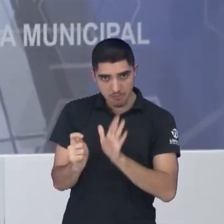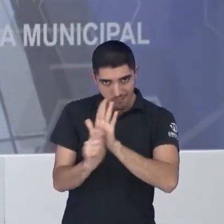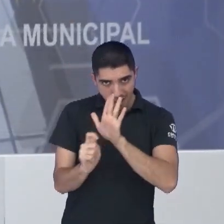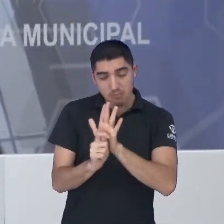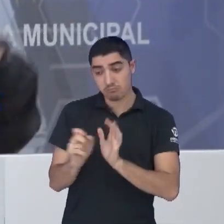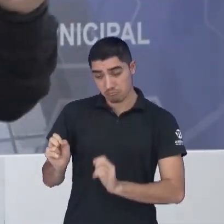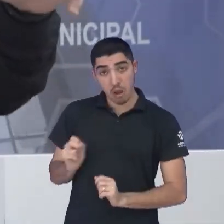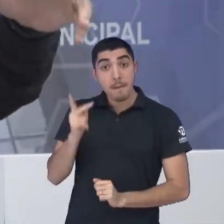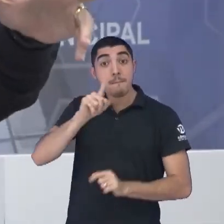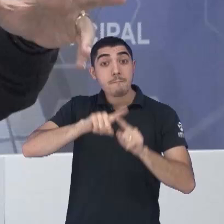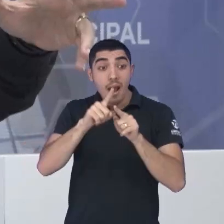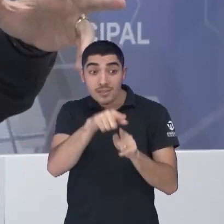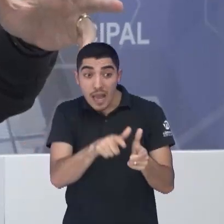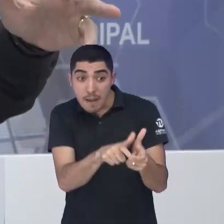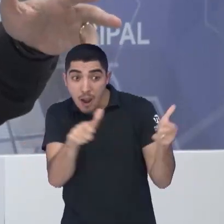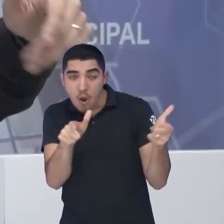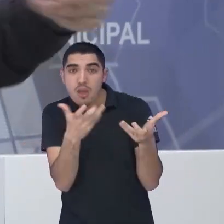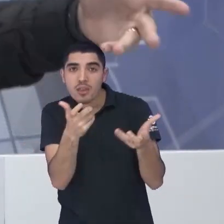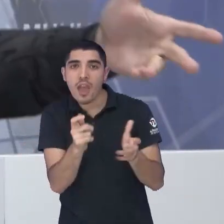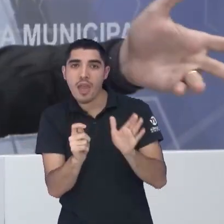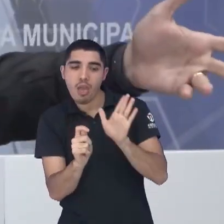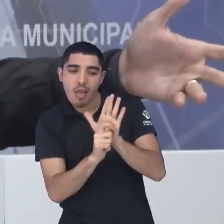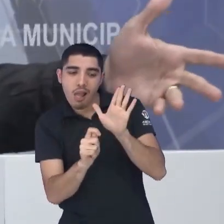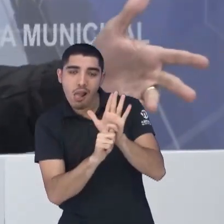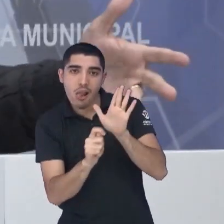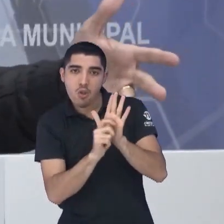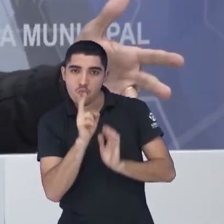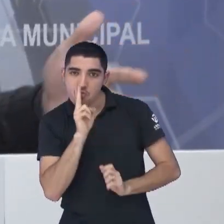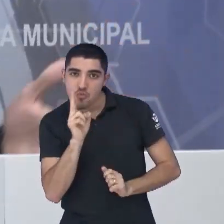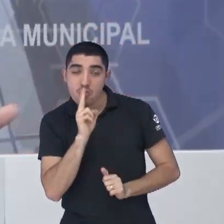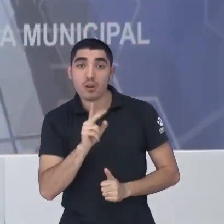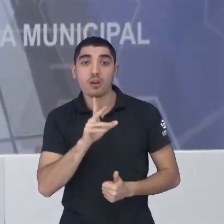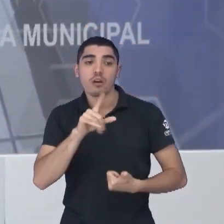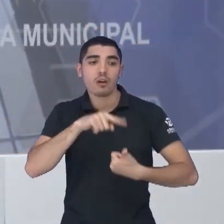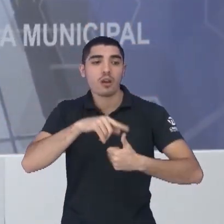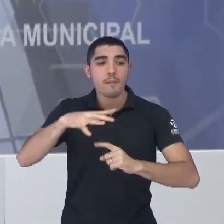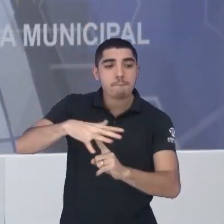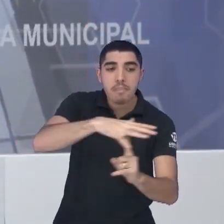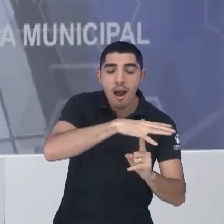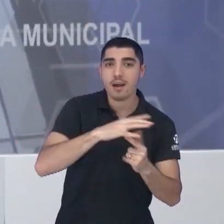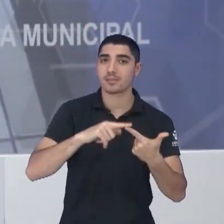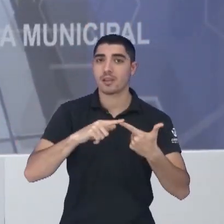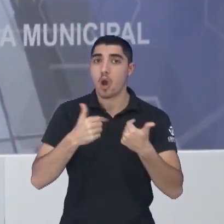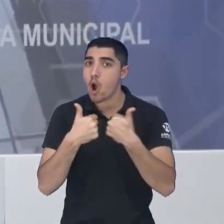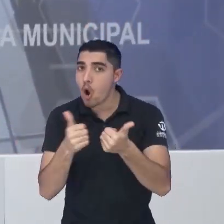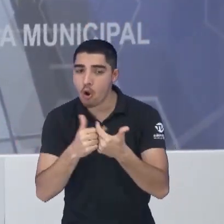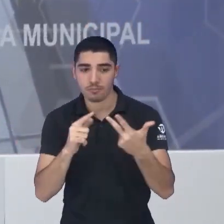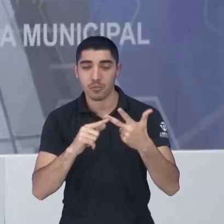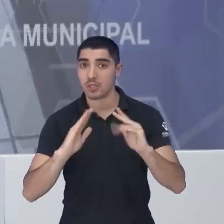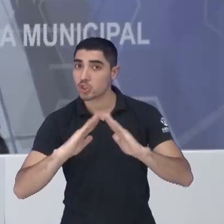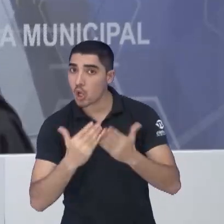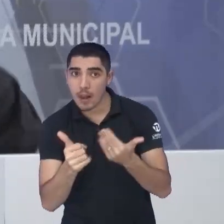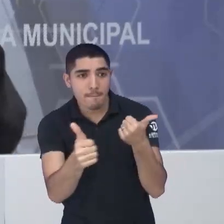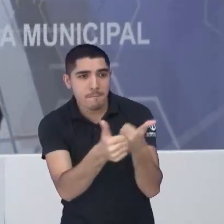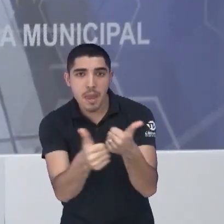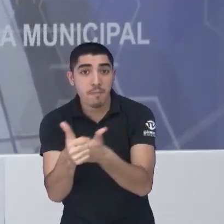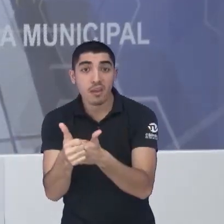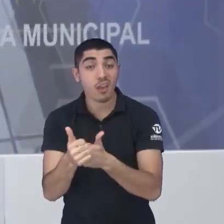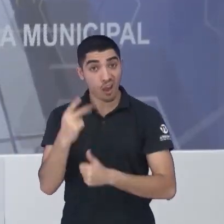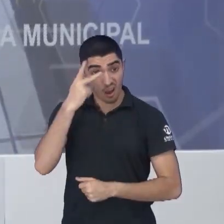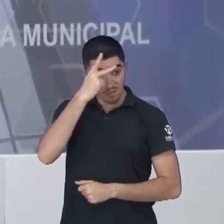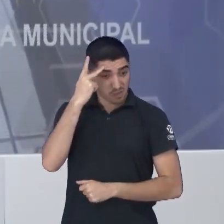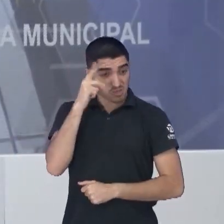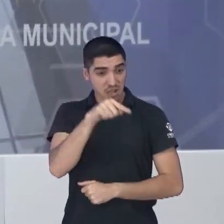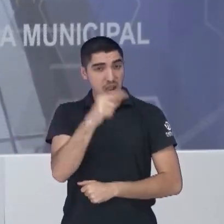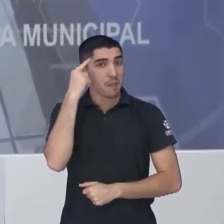poliesportiva, ou ainda num ponto de ônibus, que tem ali 100 horas, etc., e ele se sente livre de